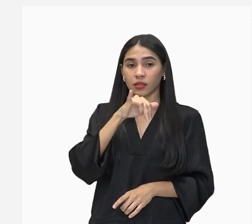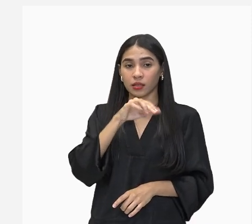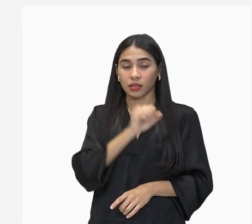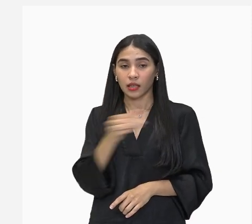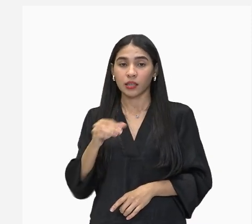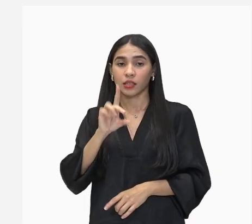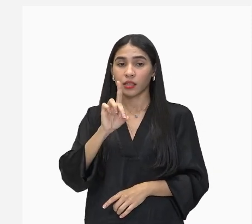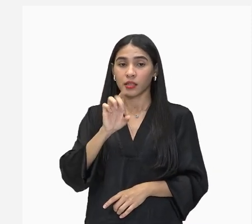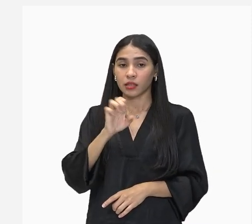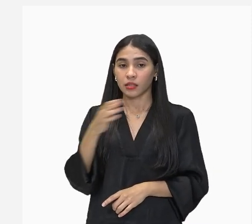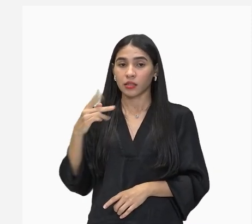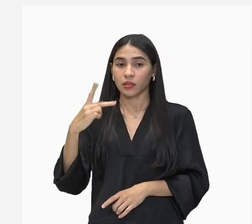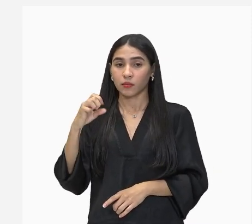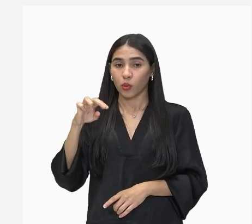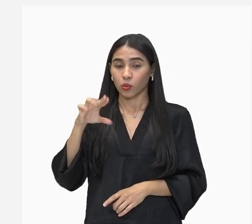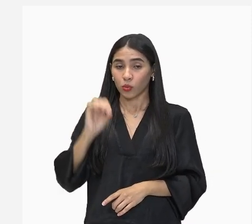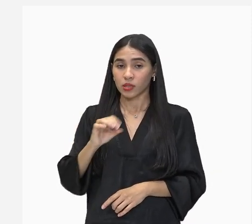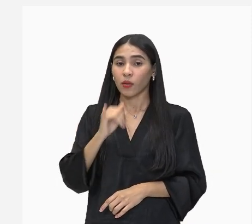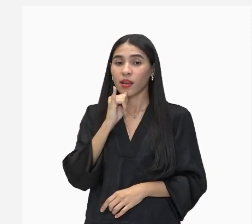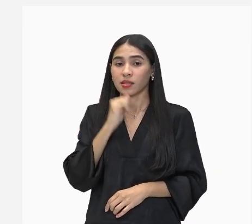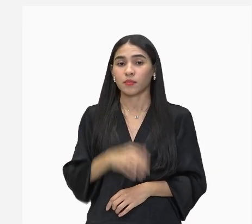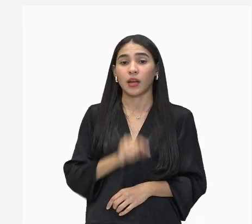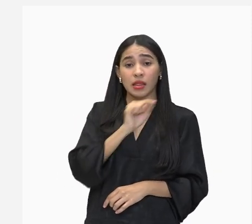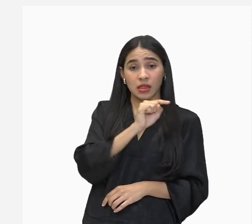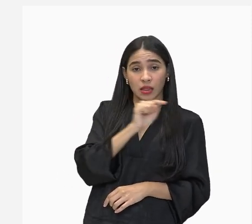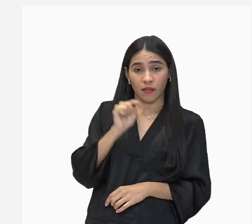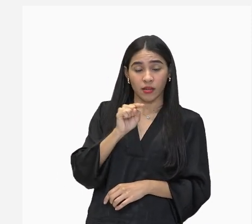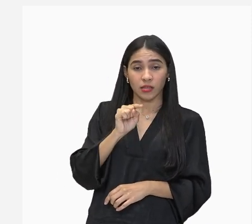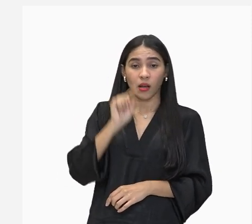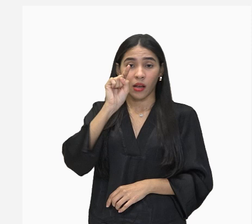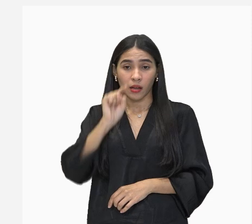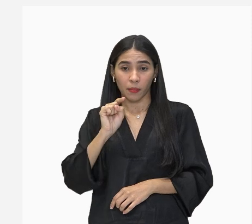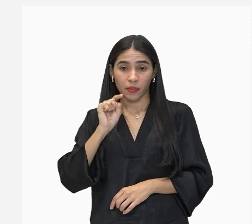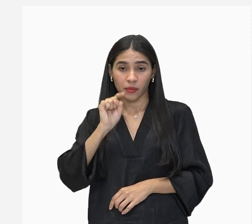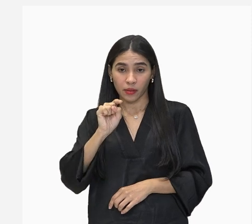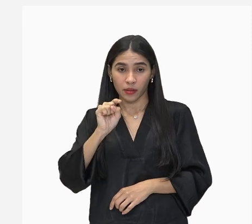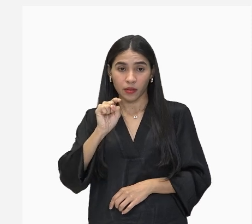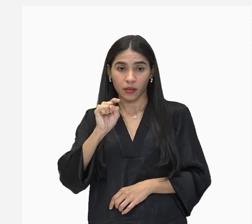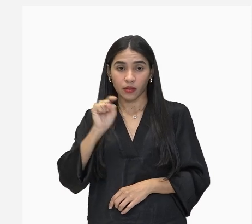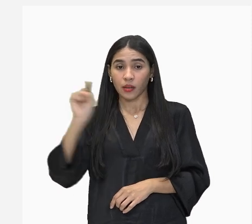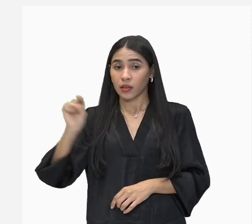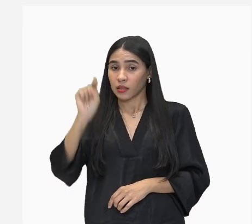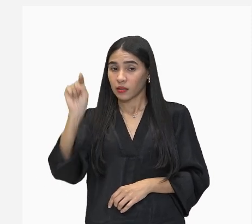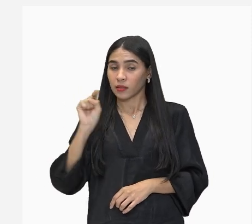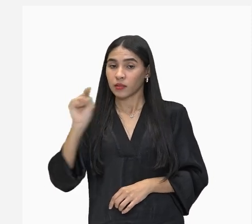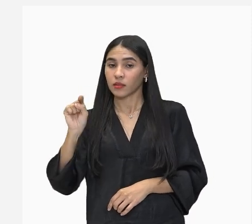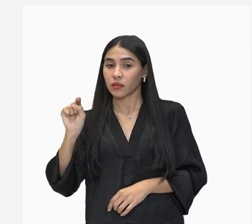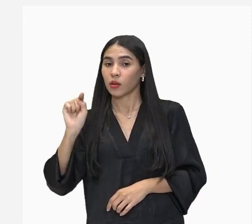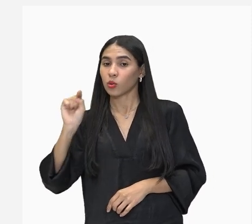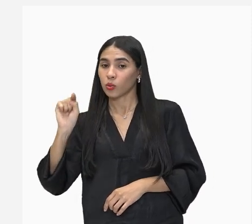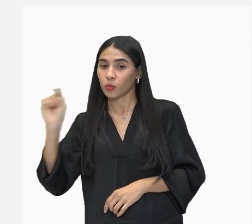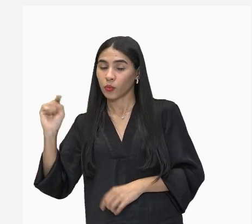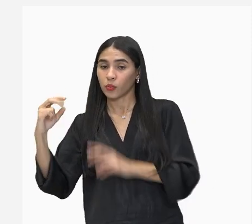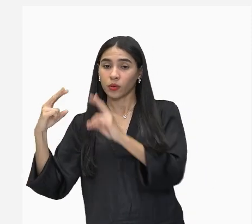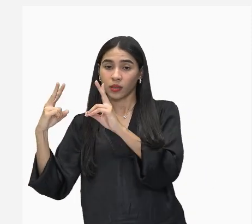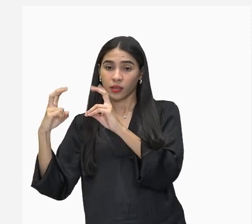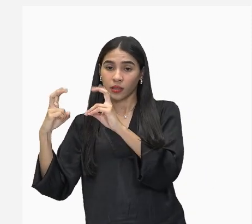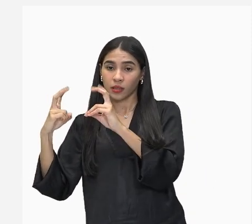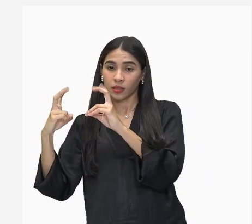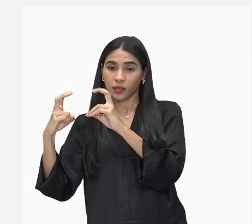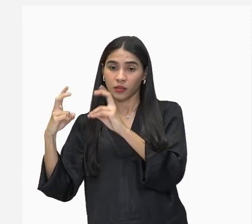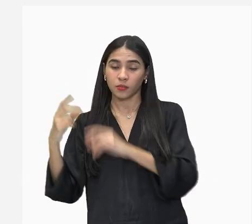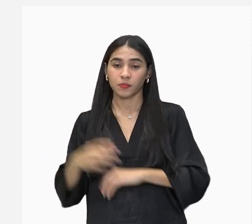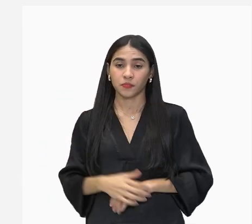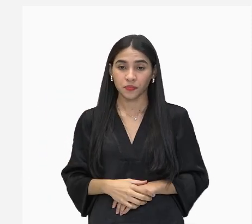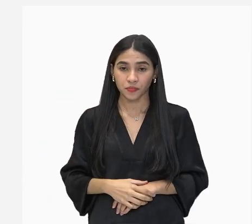importantes e marcam esse discurso. Quais são? Travessão, exclamação, interrogação, 2 pontos e